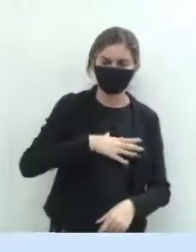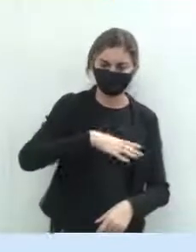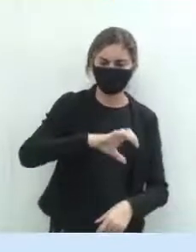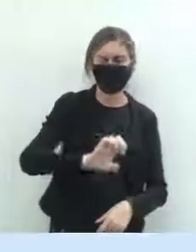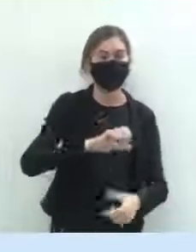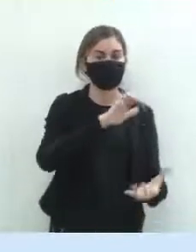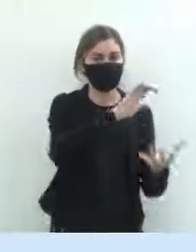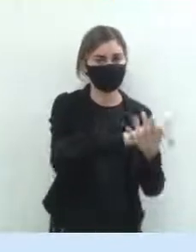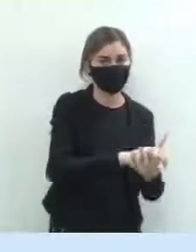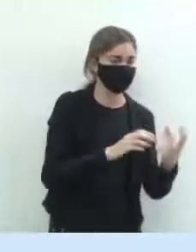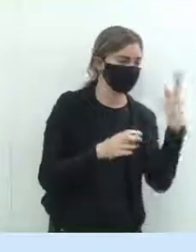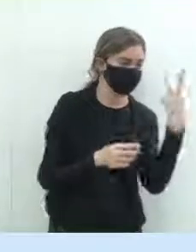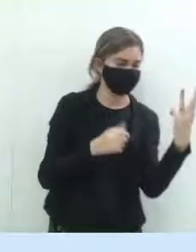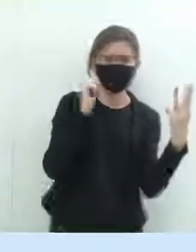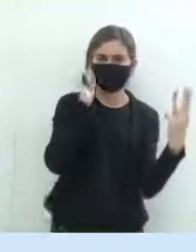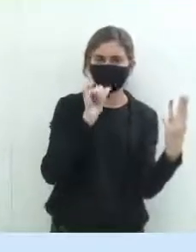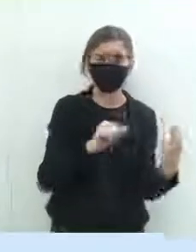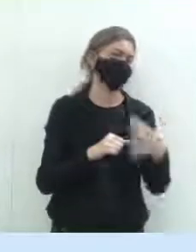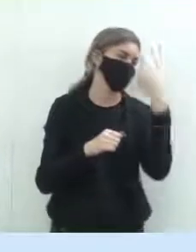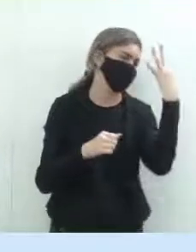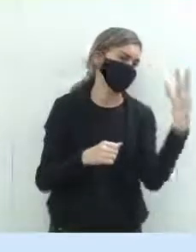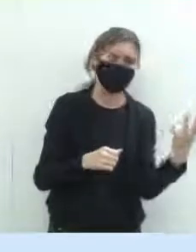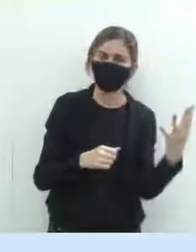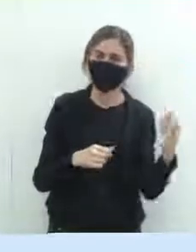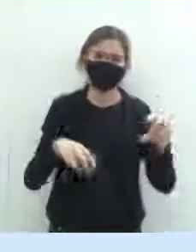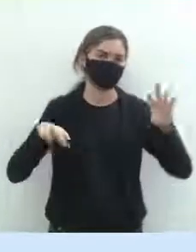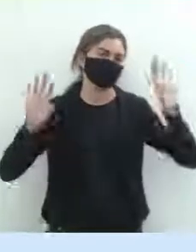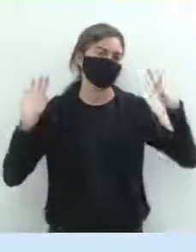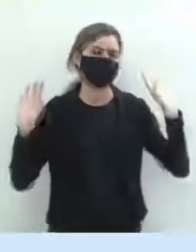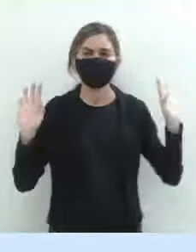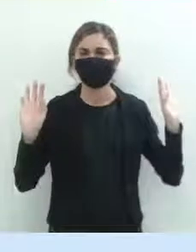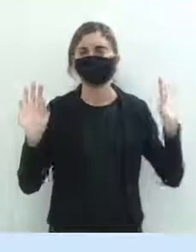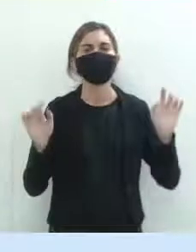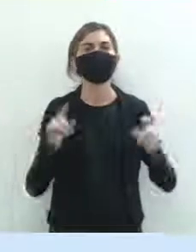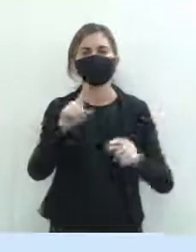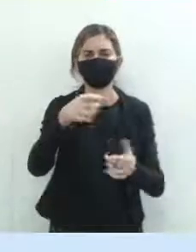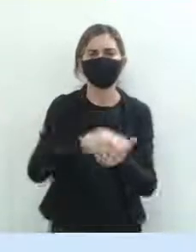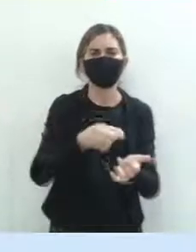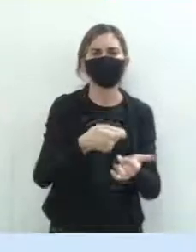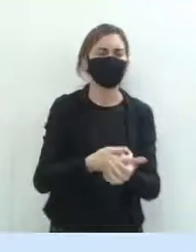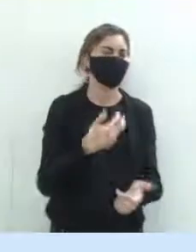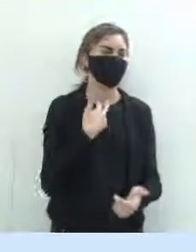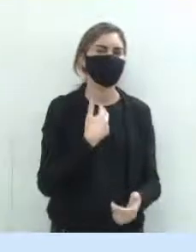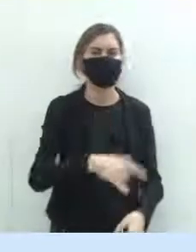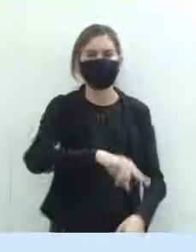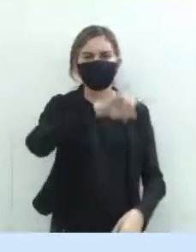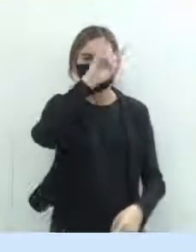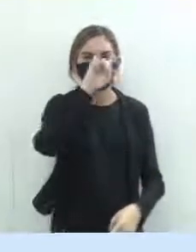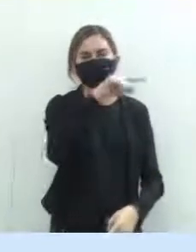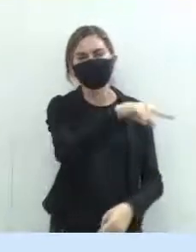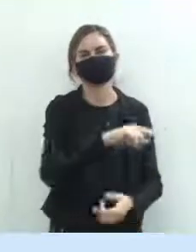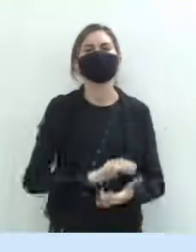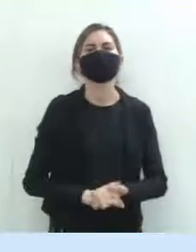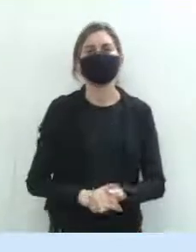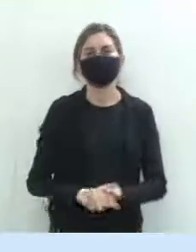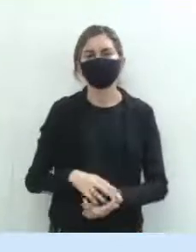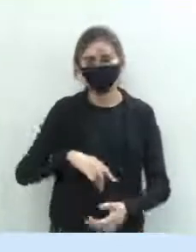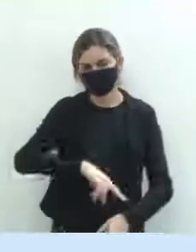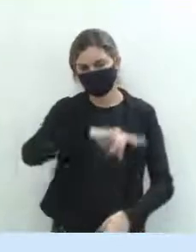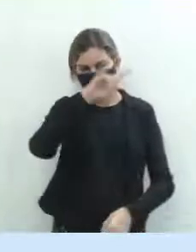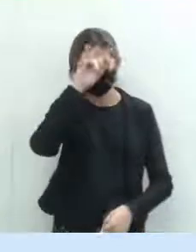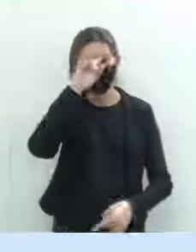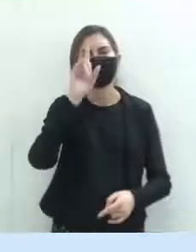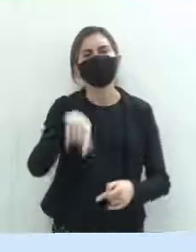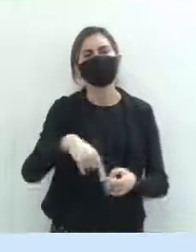você casado com 3 mulheres, 4 mulheres, ou seja como for, você não pode adulterar. Porque o adultério é